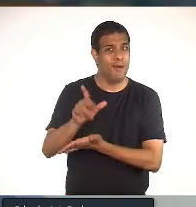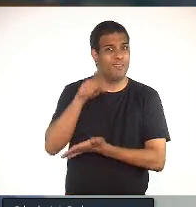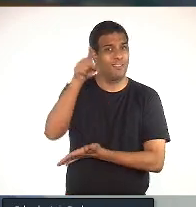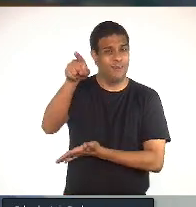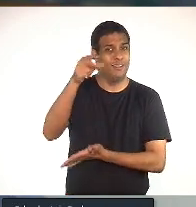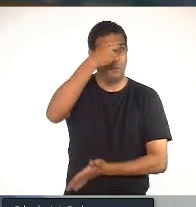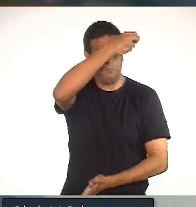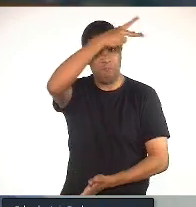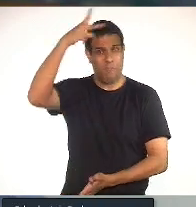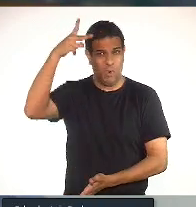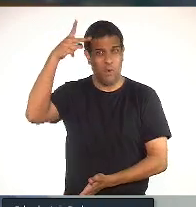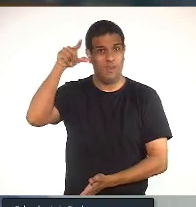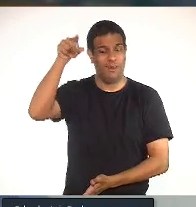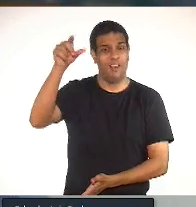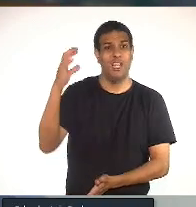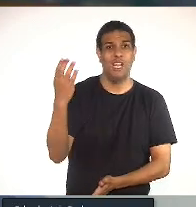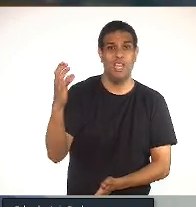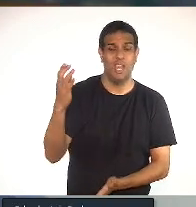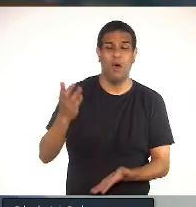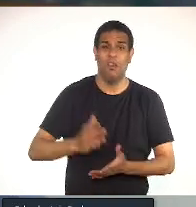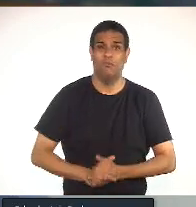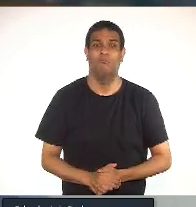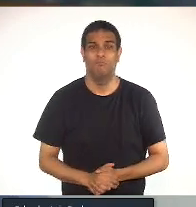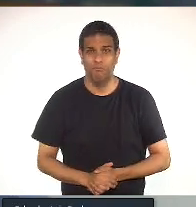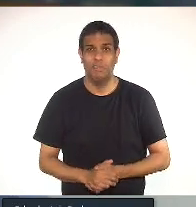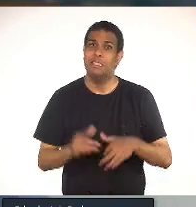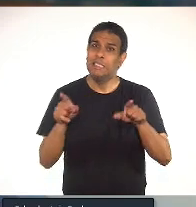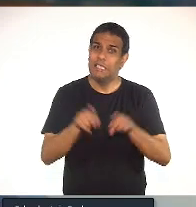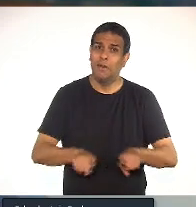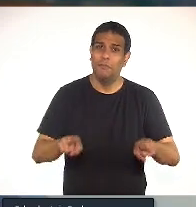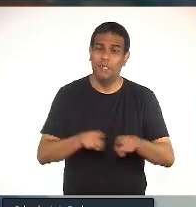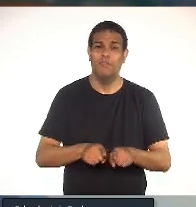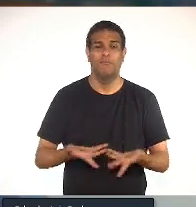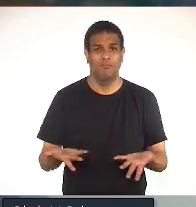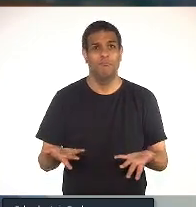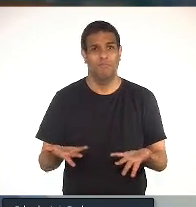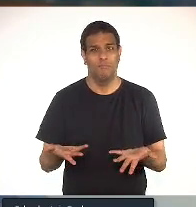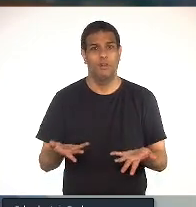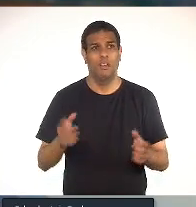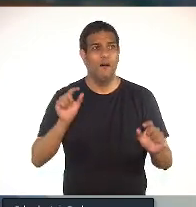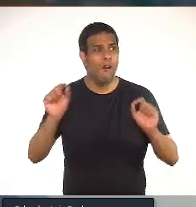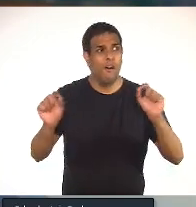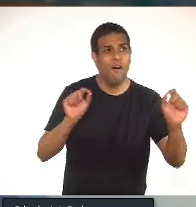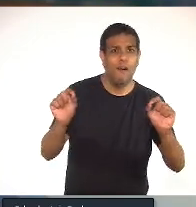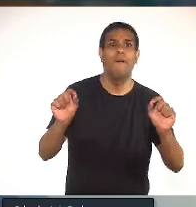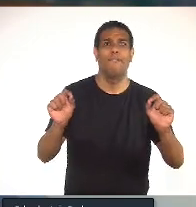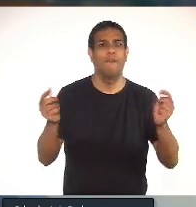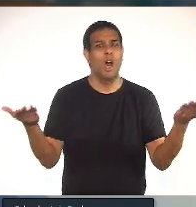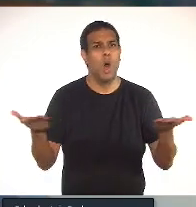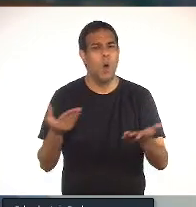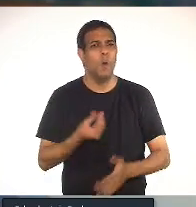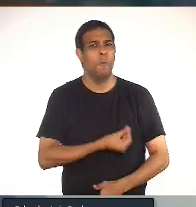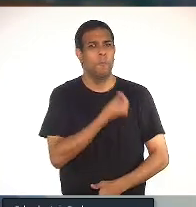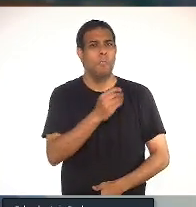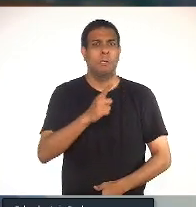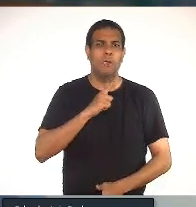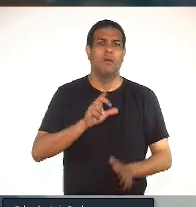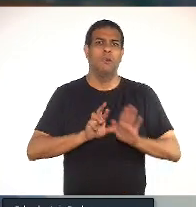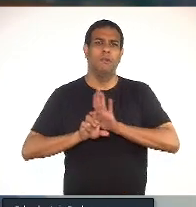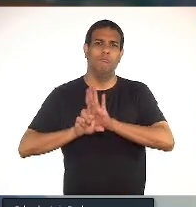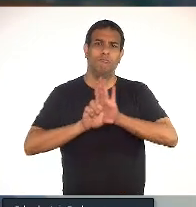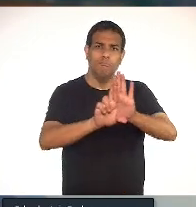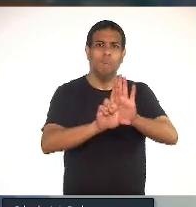do município de Niterói. E também, via os parlamentares que estão aqui, que têm